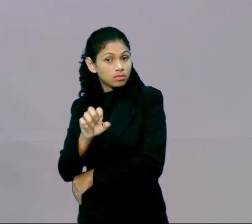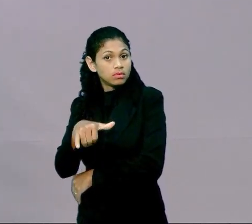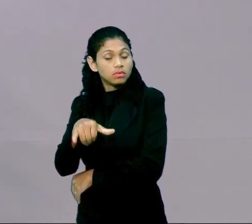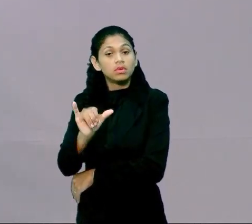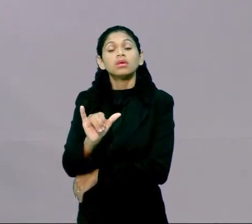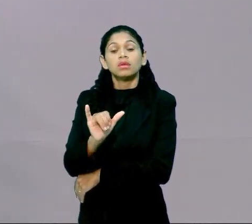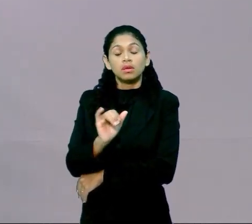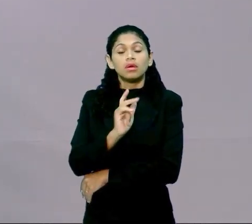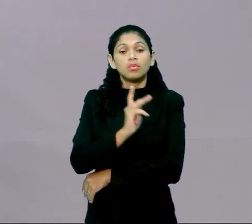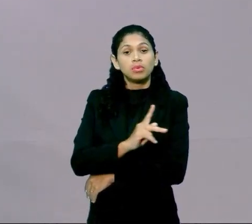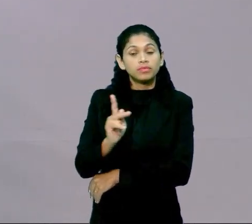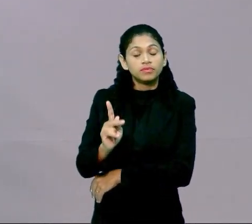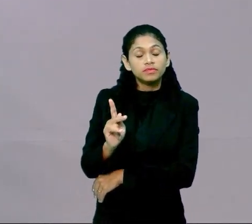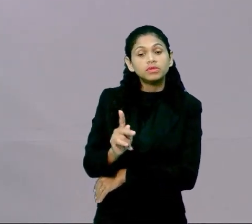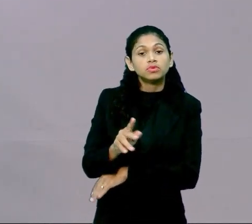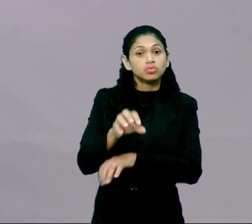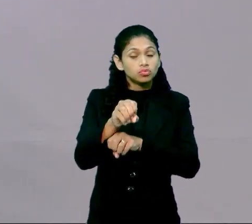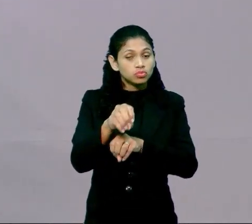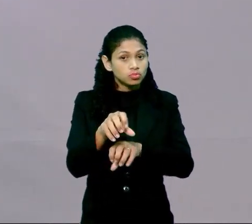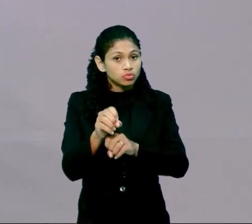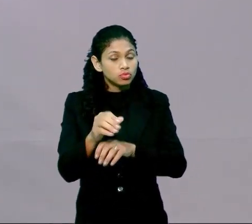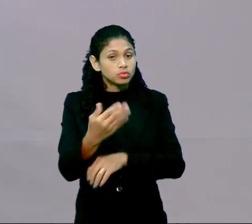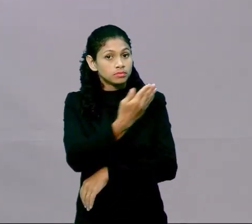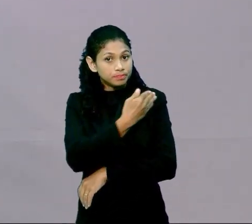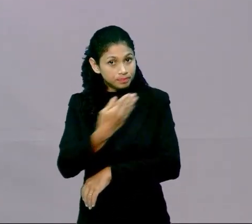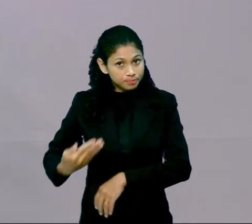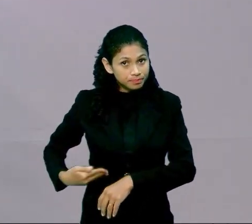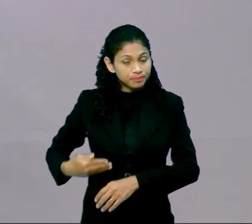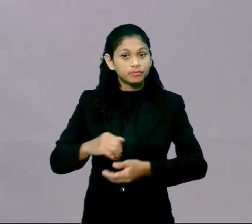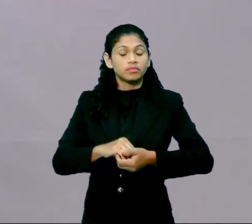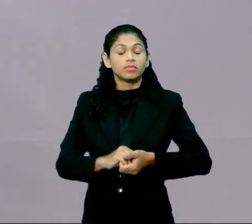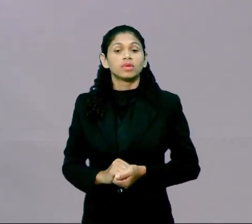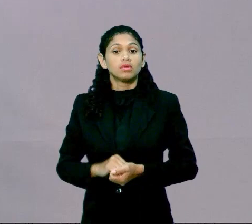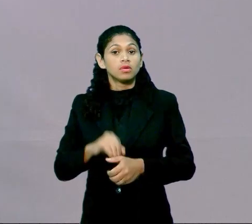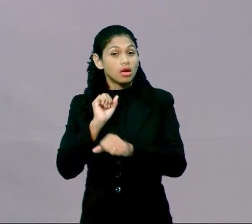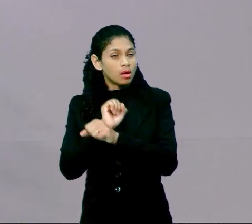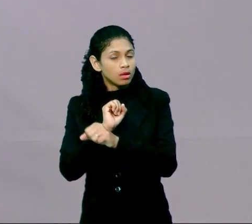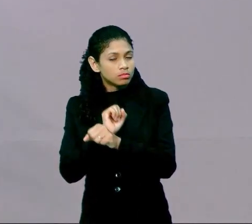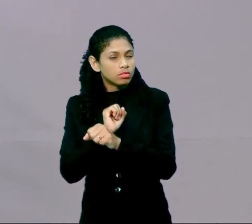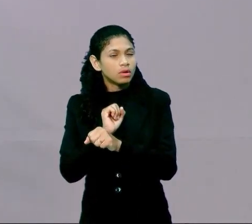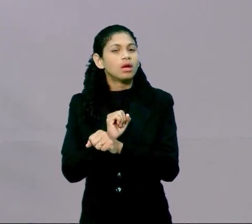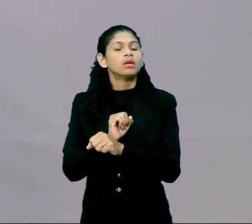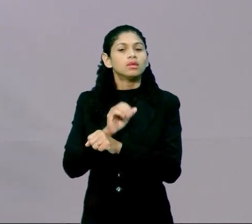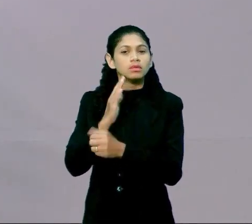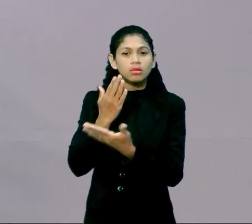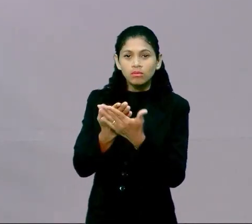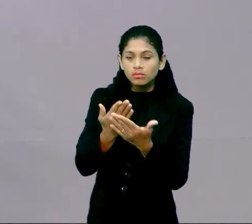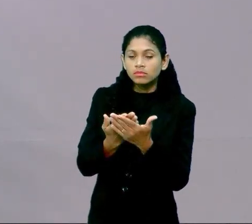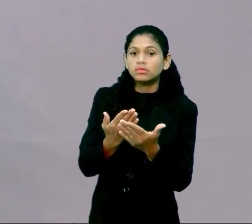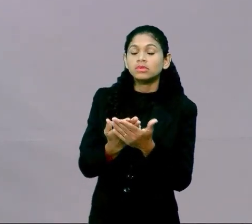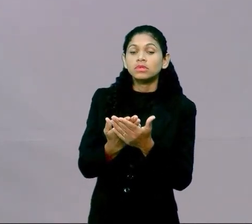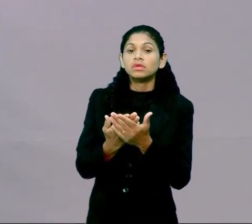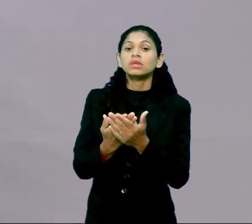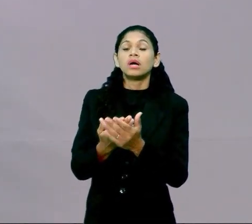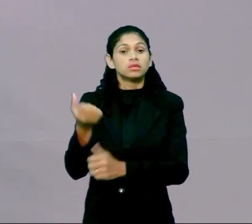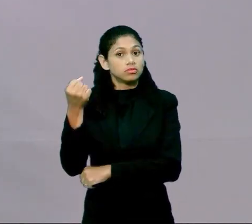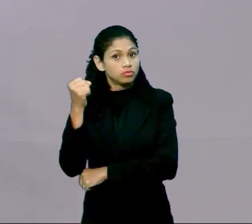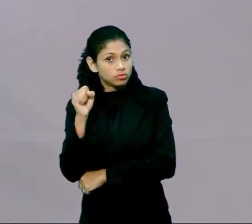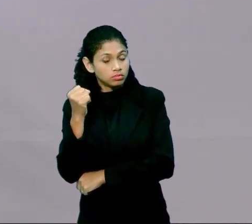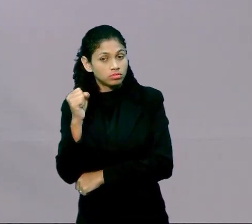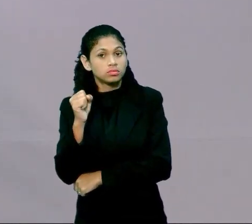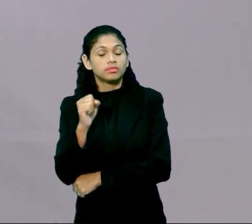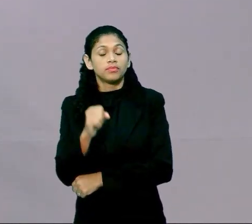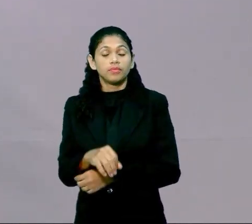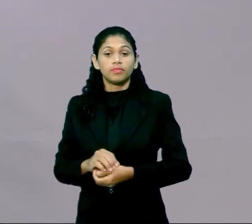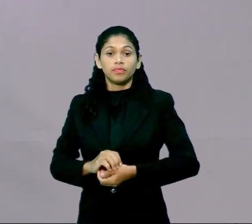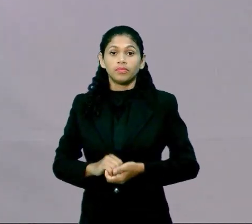Ensino, e certamente você estava no aguardo de mais uma videoaula do componente curricular Sociologia. E como